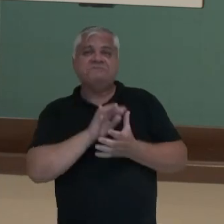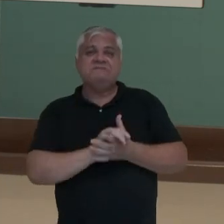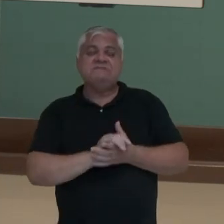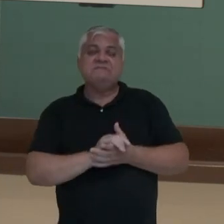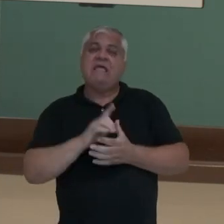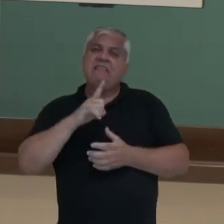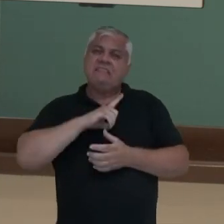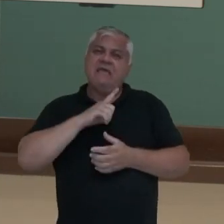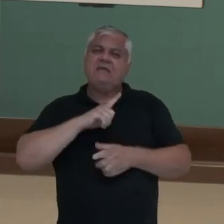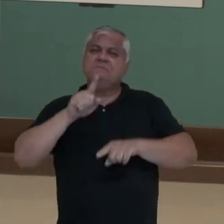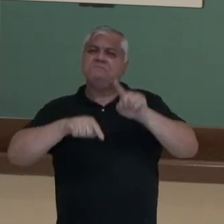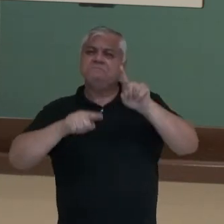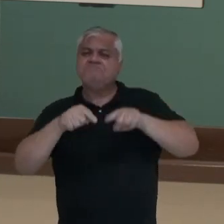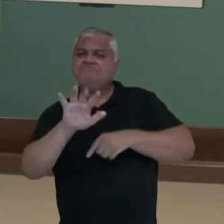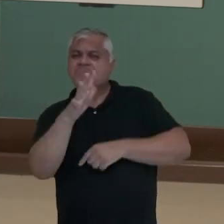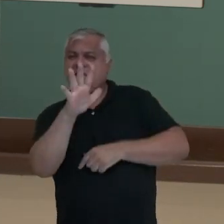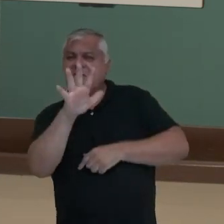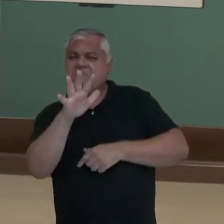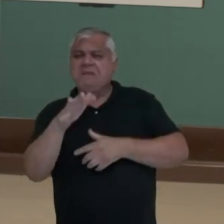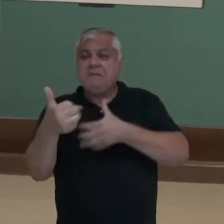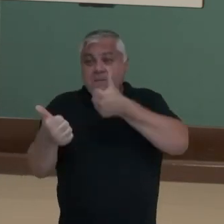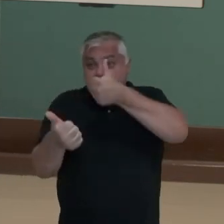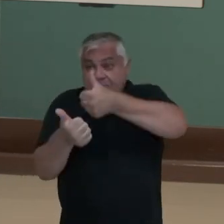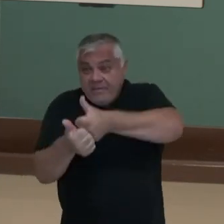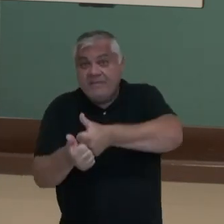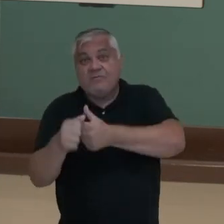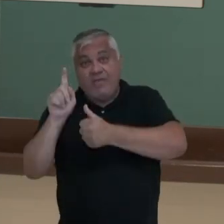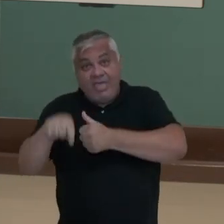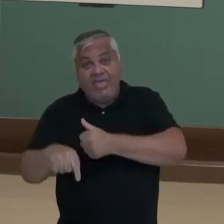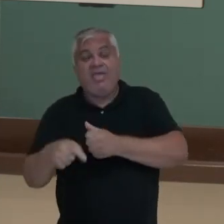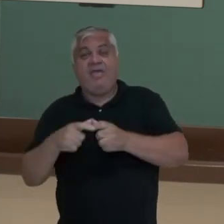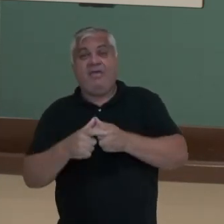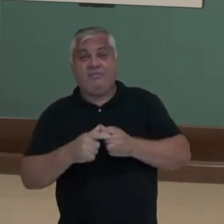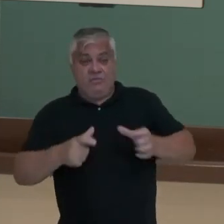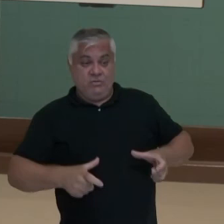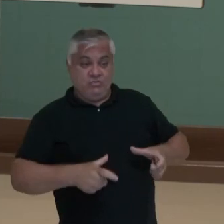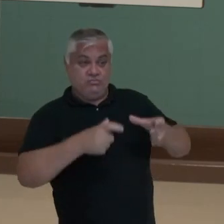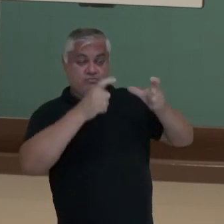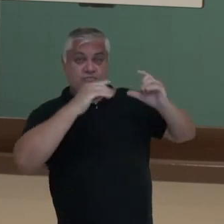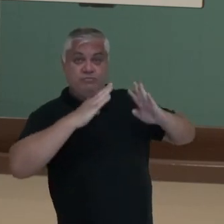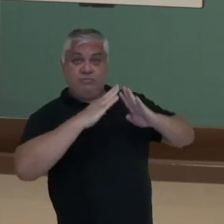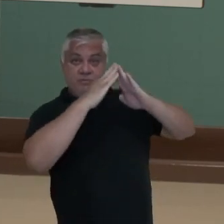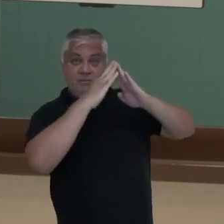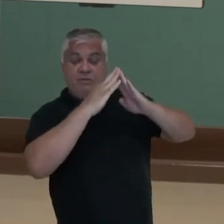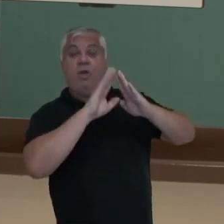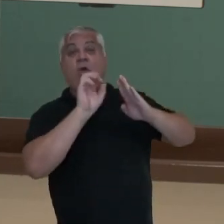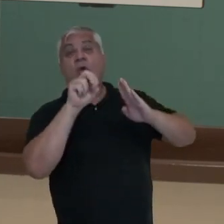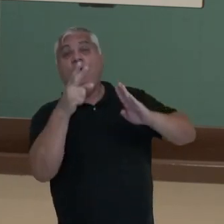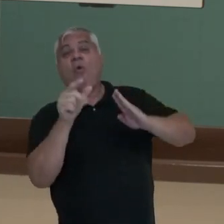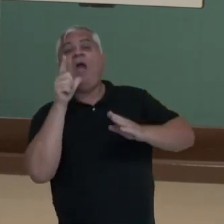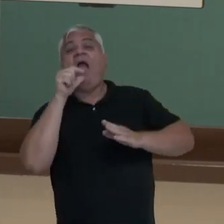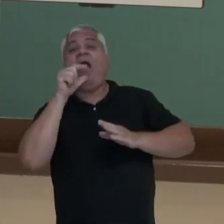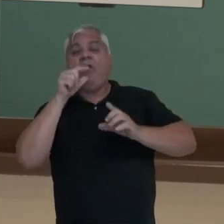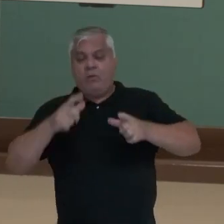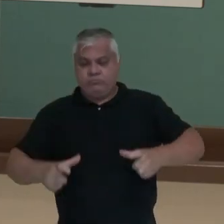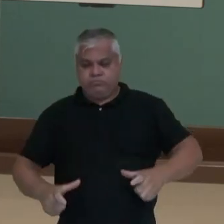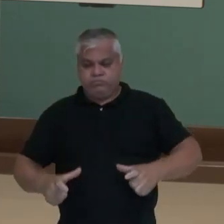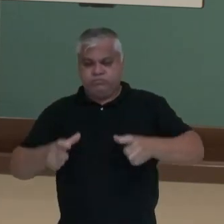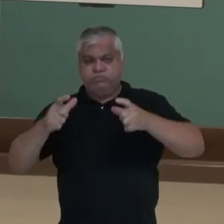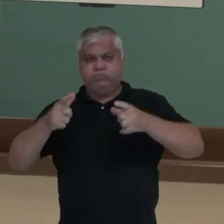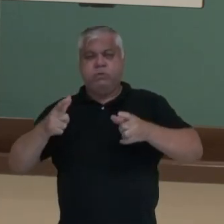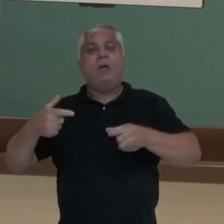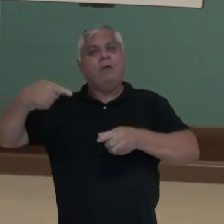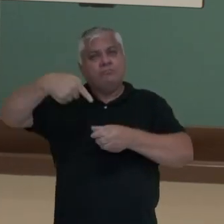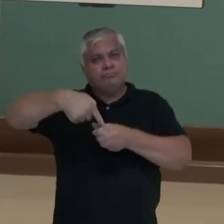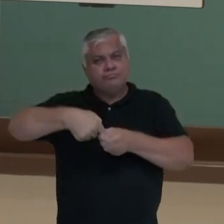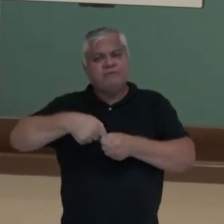situações mais próximas do real, como é o caso do silo ou dos reservatórios de água ou de combustível, a gente pode